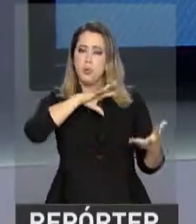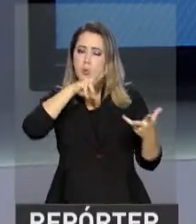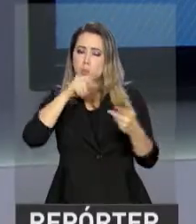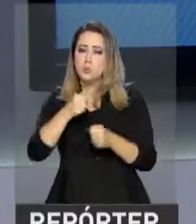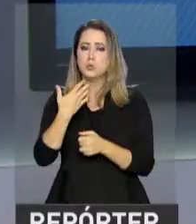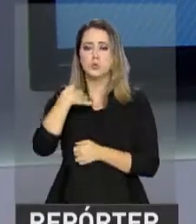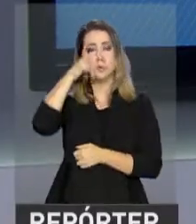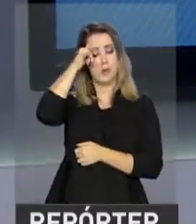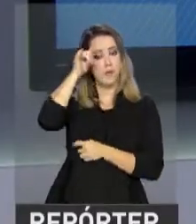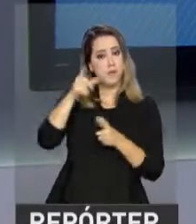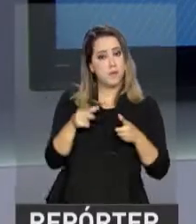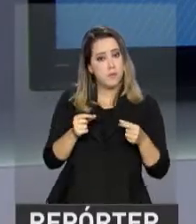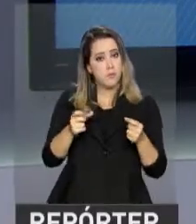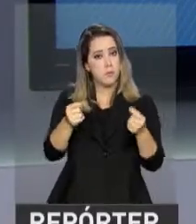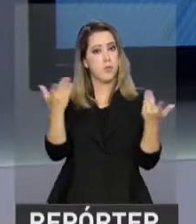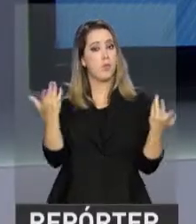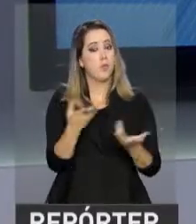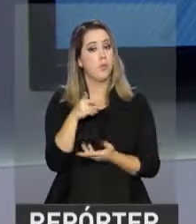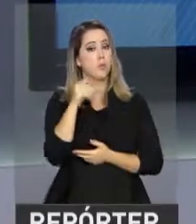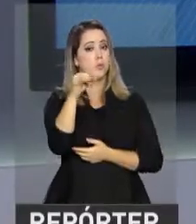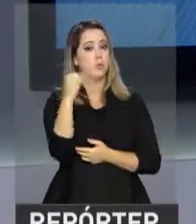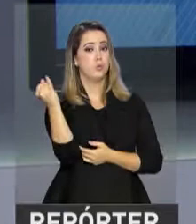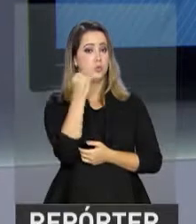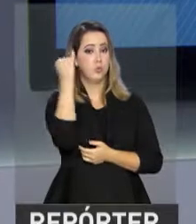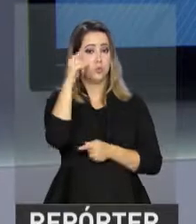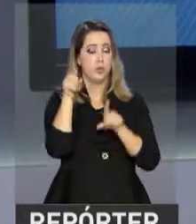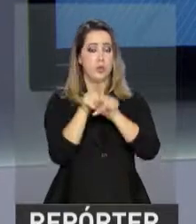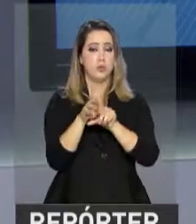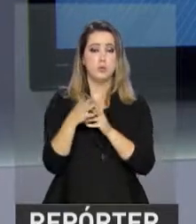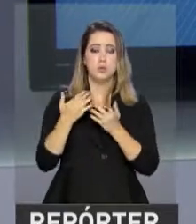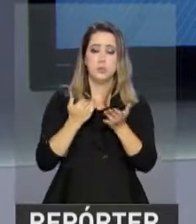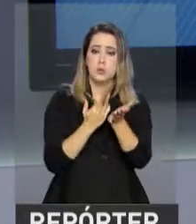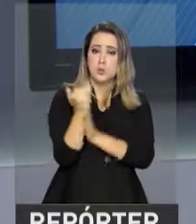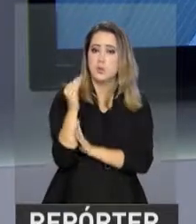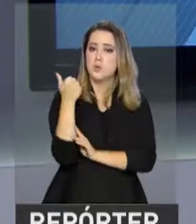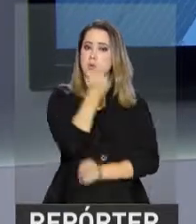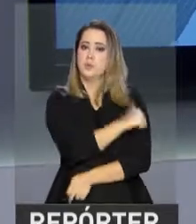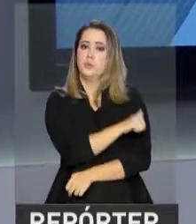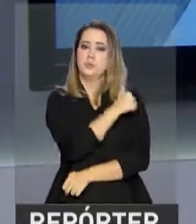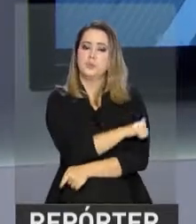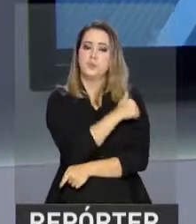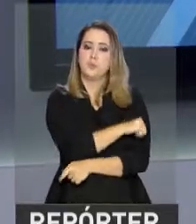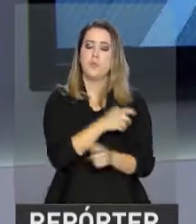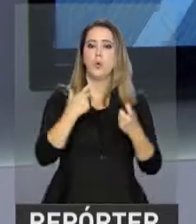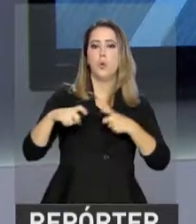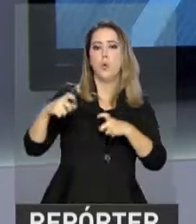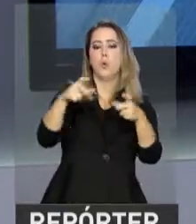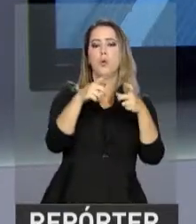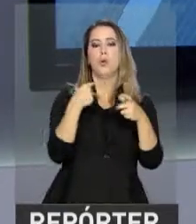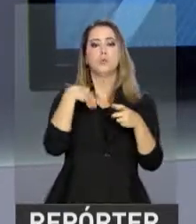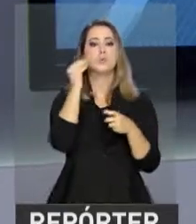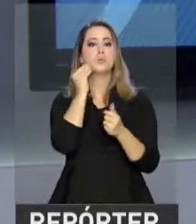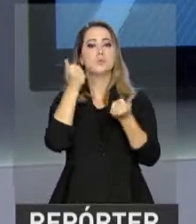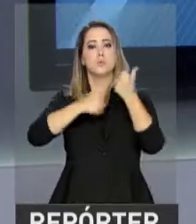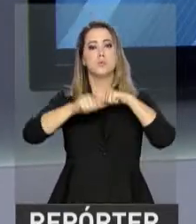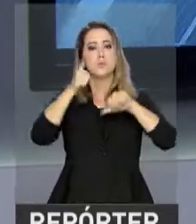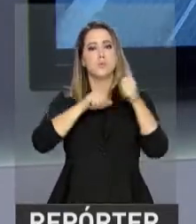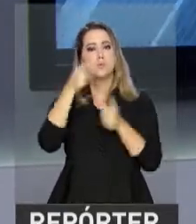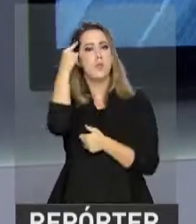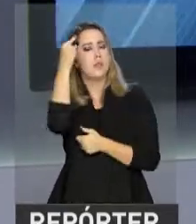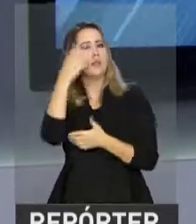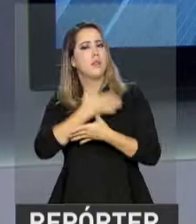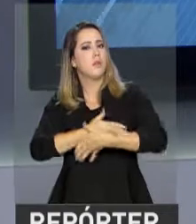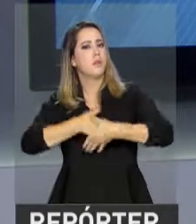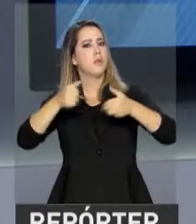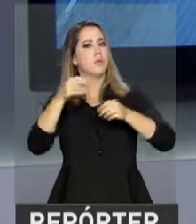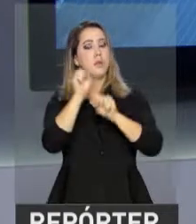ao Câncer. Para marcar a data, foi inaugurado no Rio de Janeiro o Centro de Diagnóstico do Câncer de Próstata. A ideia é